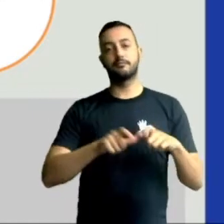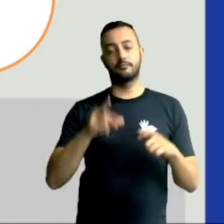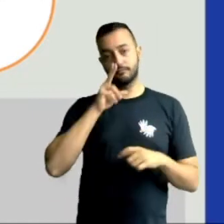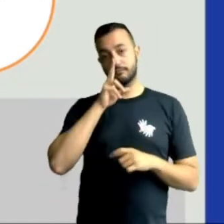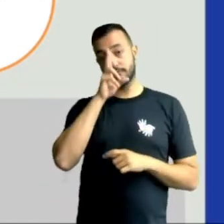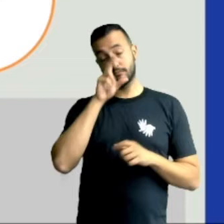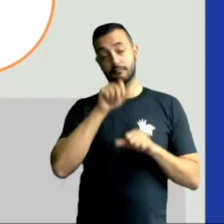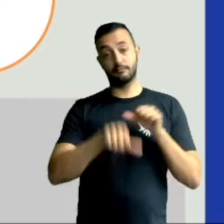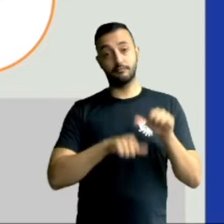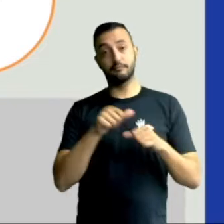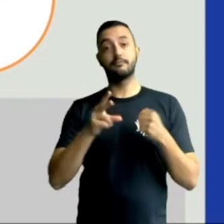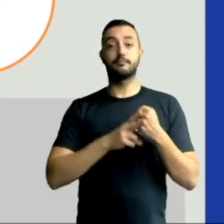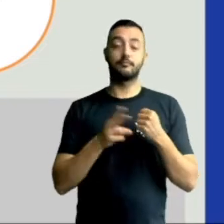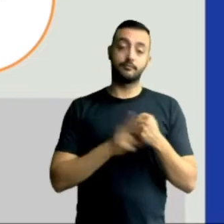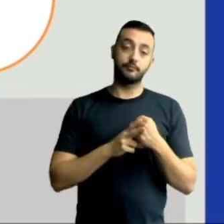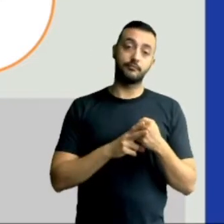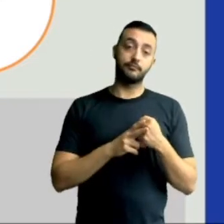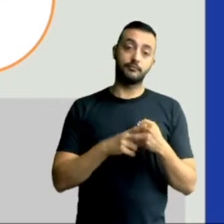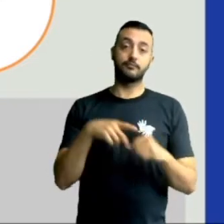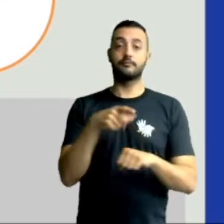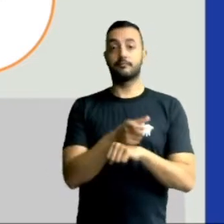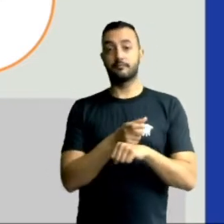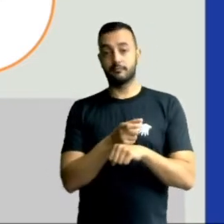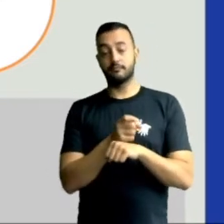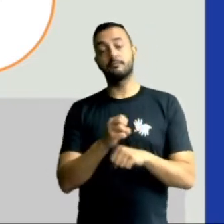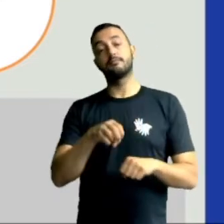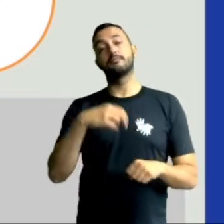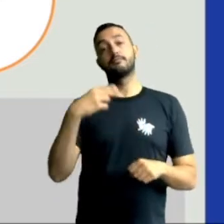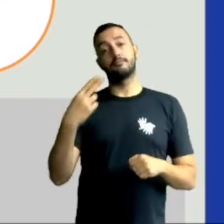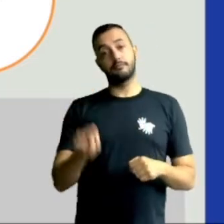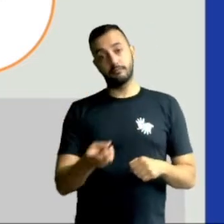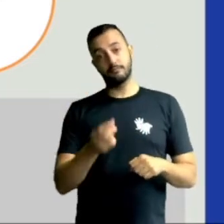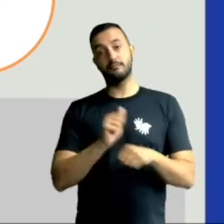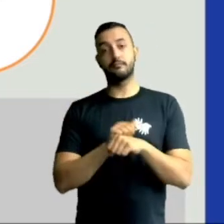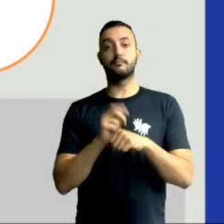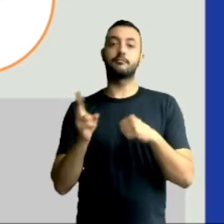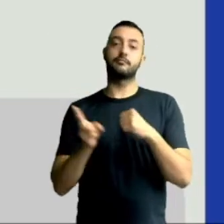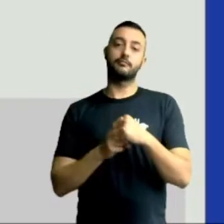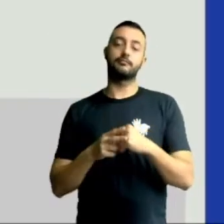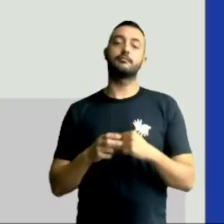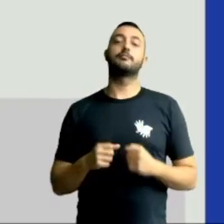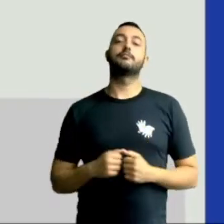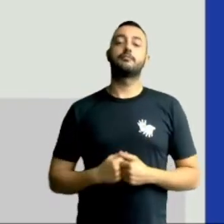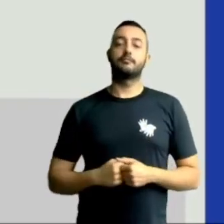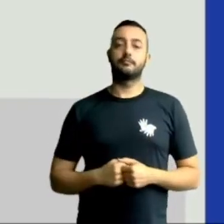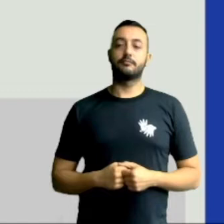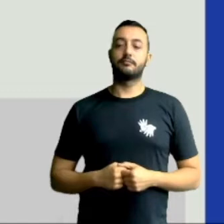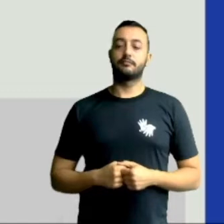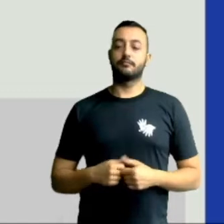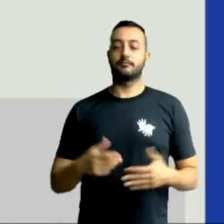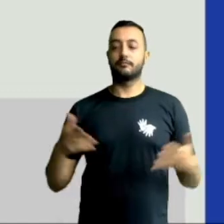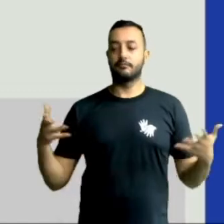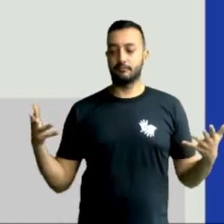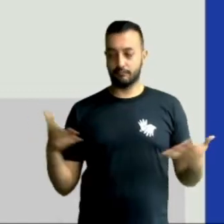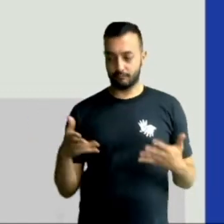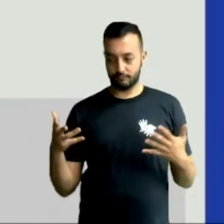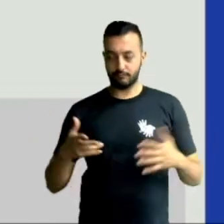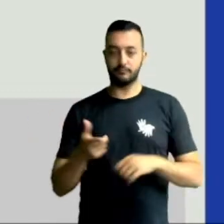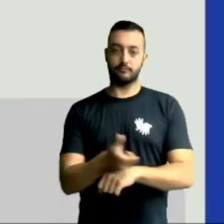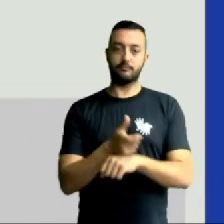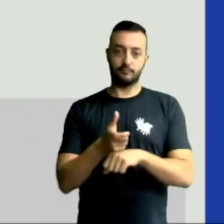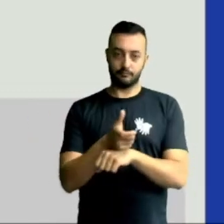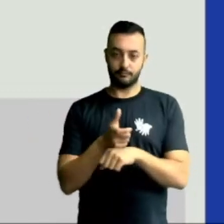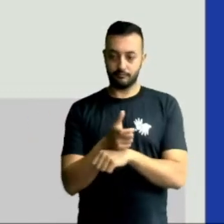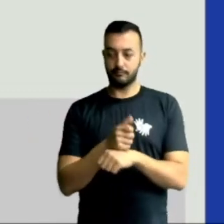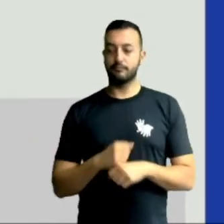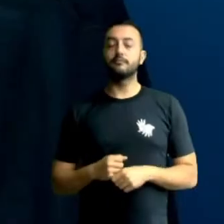modificar verbos, adjetivos ou advérbios, certo? Então vamos agora para o adjetivo